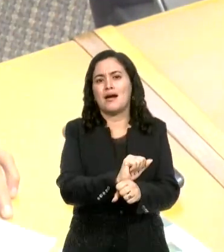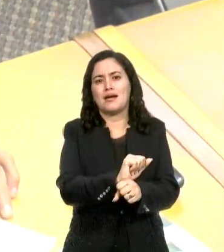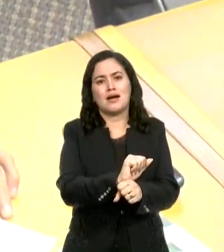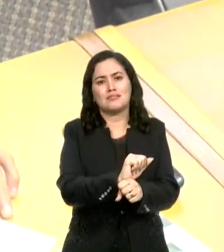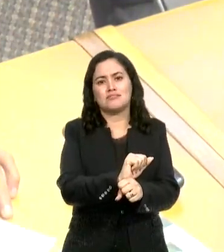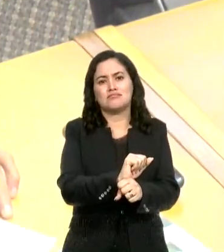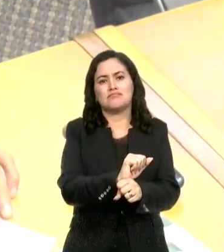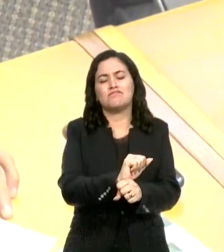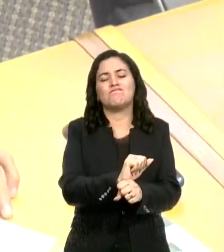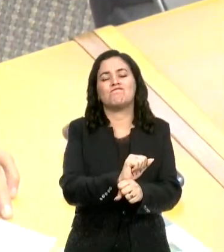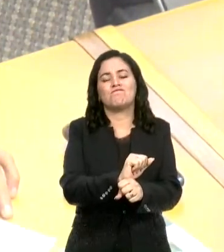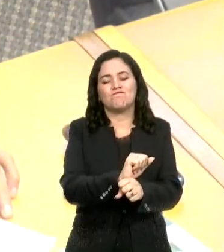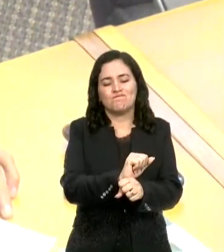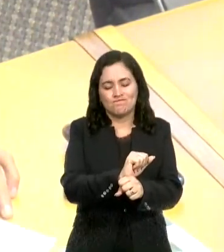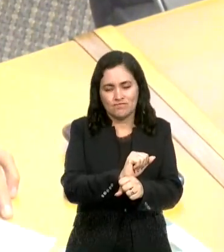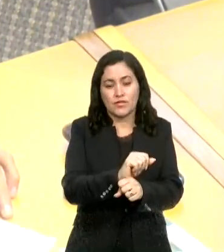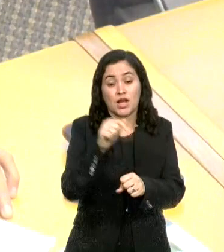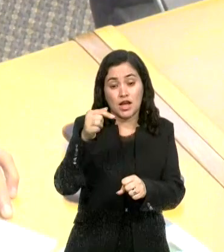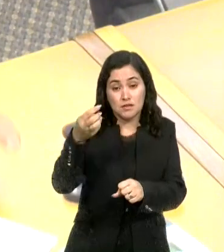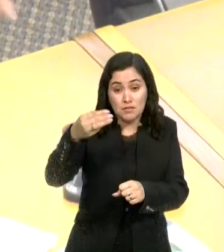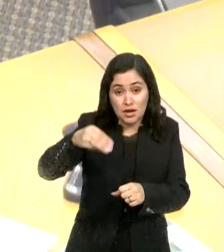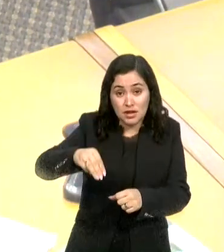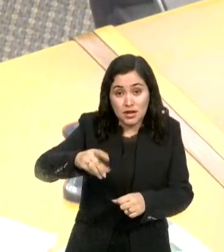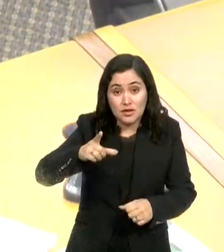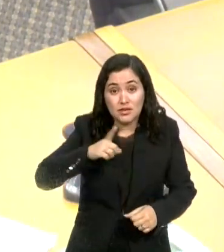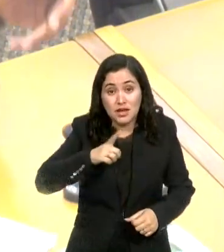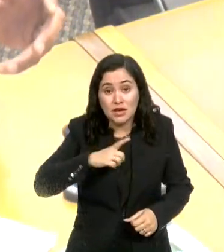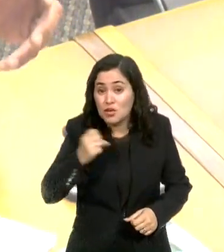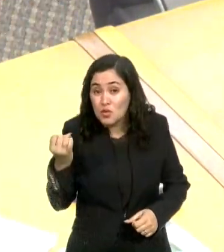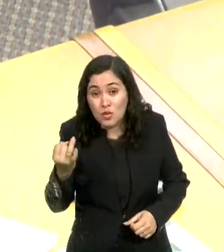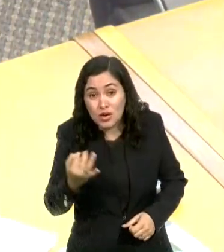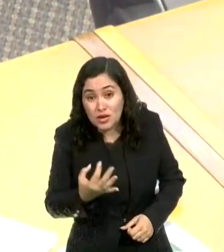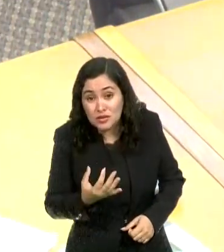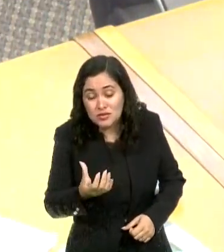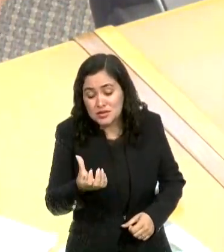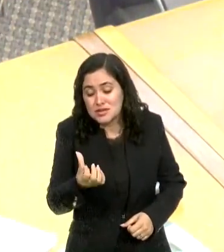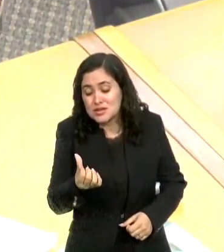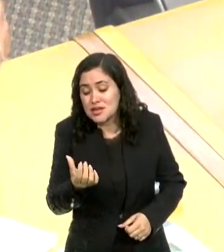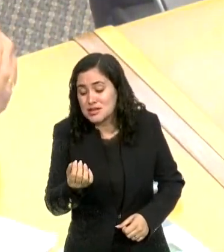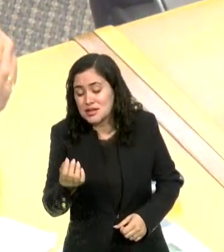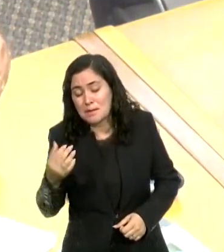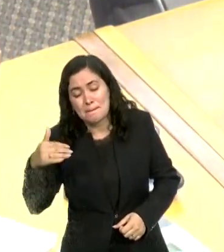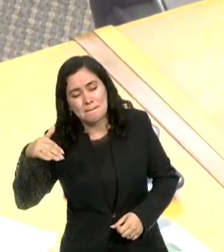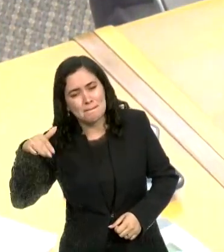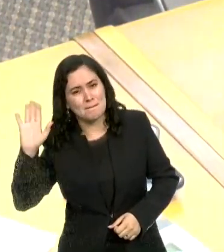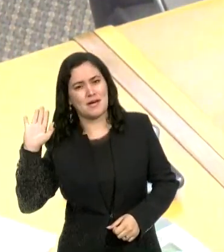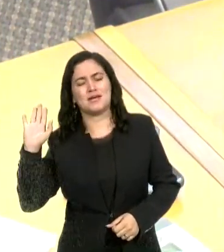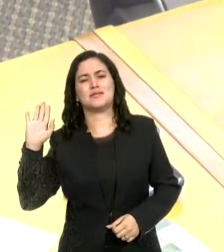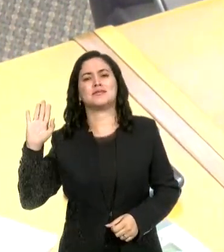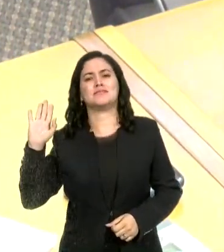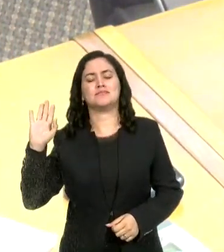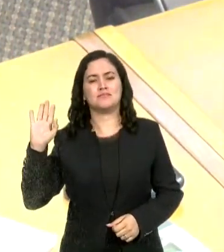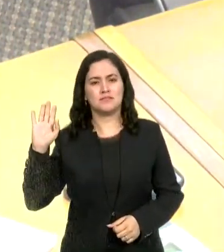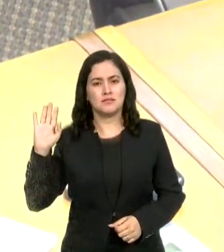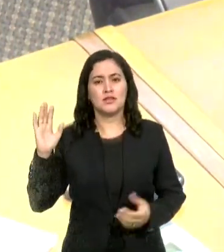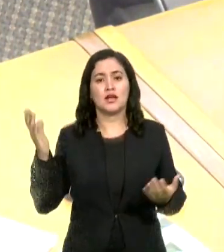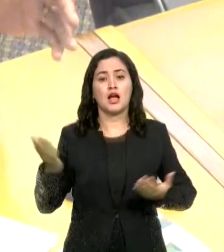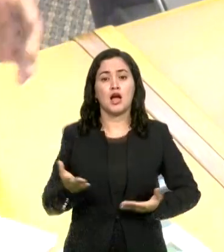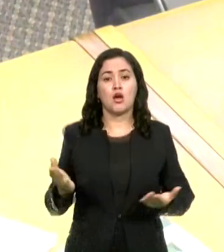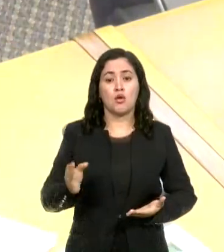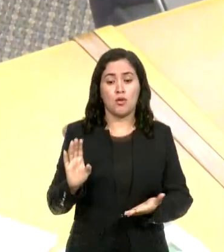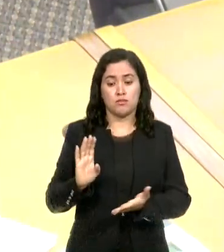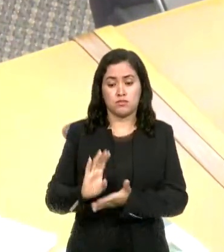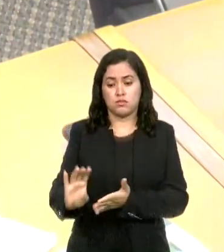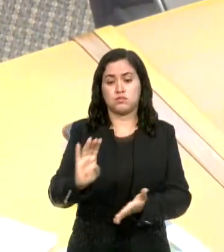cita, mais de 600 obras, que a retomada significa investimento de em torno de